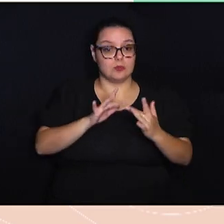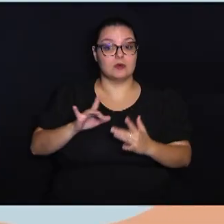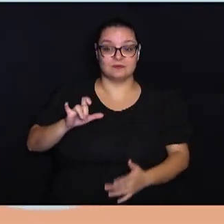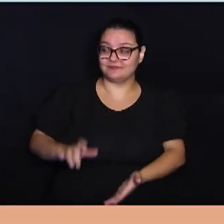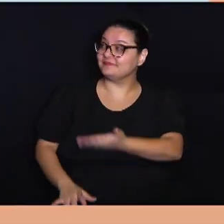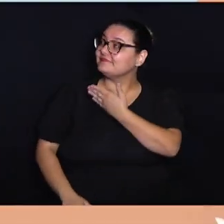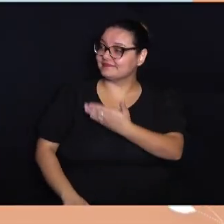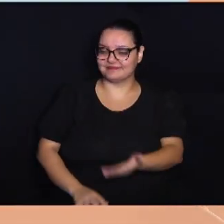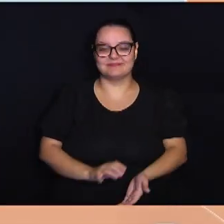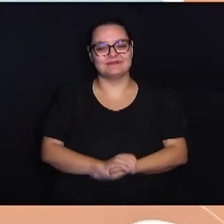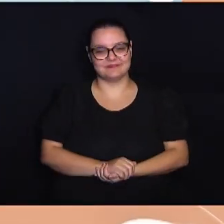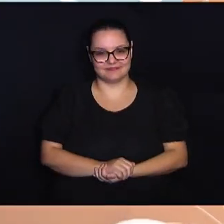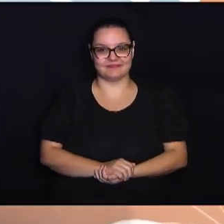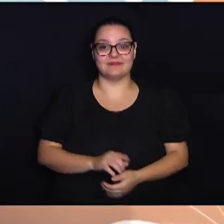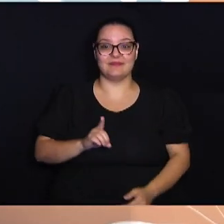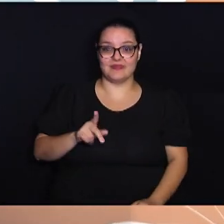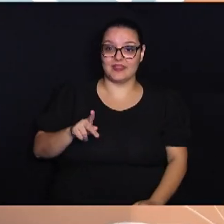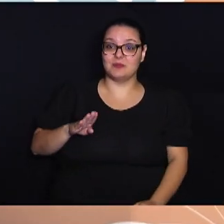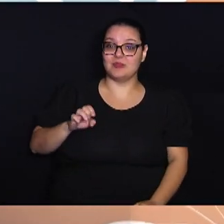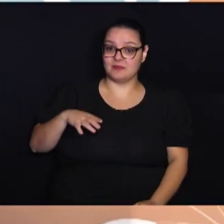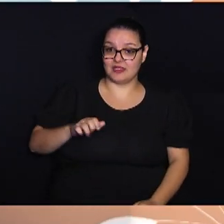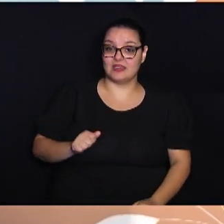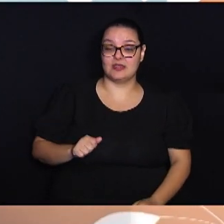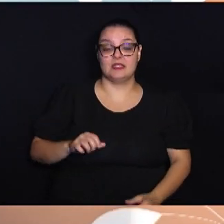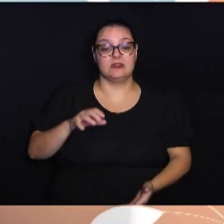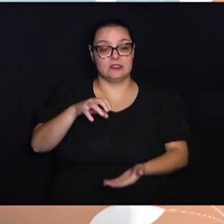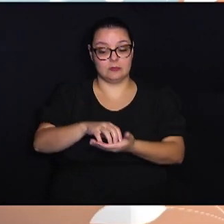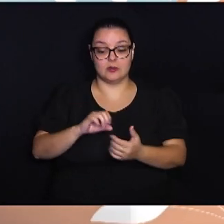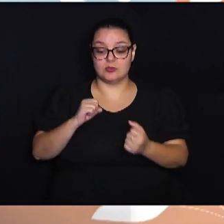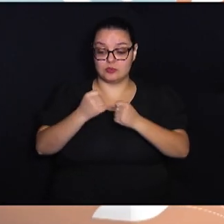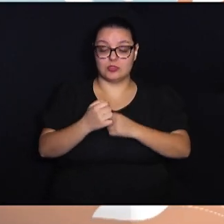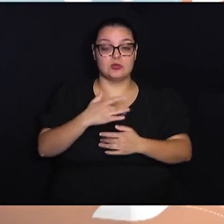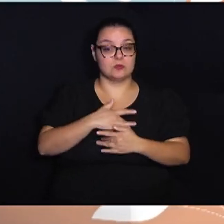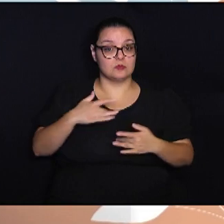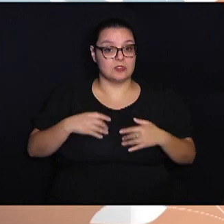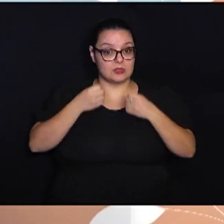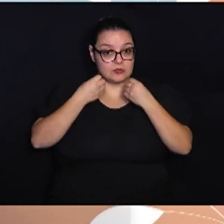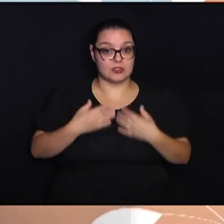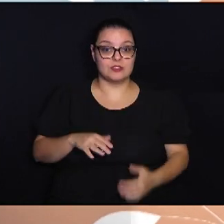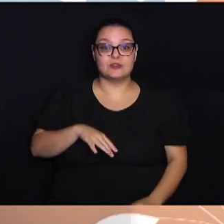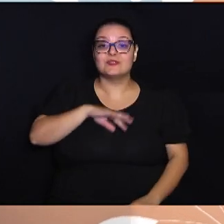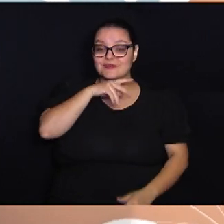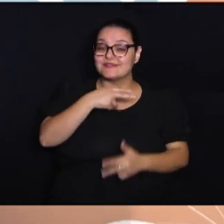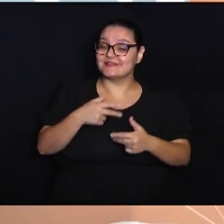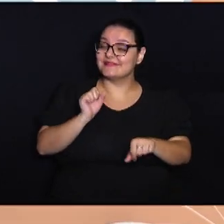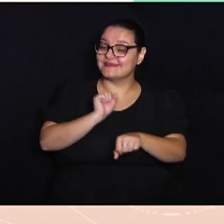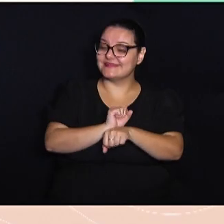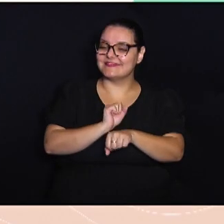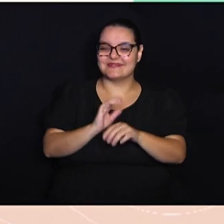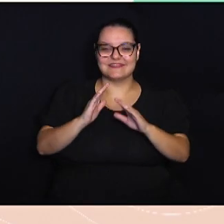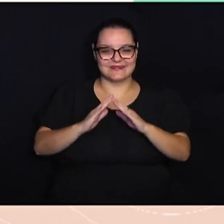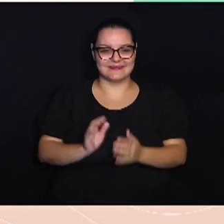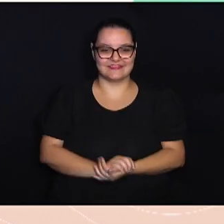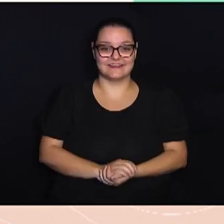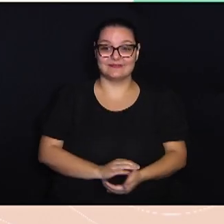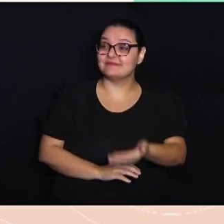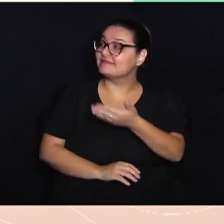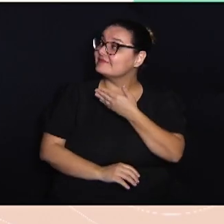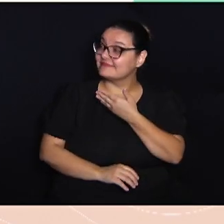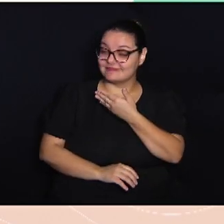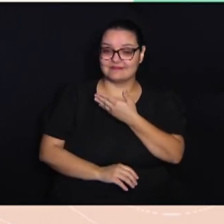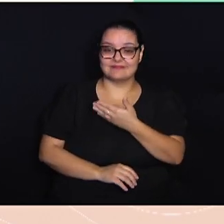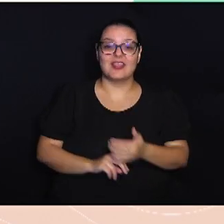e aumento da inflação, é possível às vezes encontrar produtos que o preço não tenha subido ou muitas vezes subido menos do que a